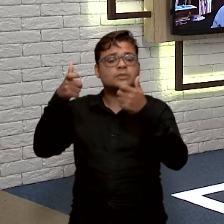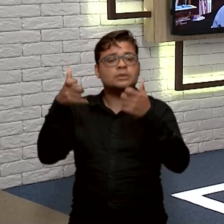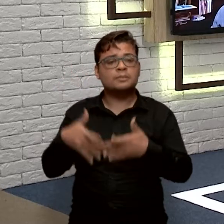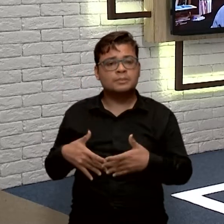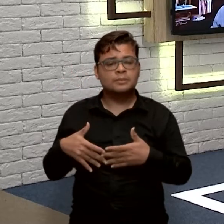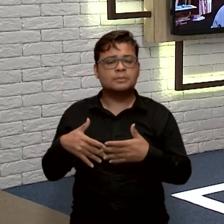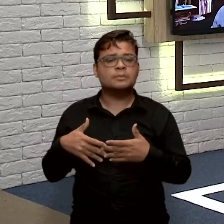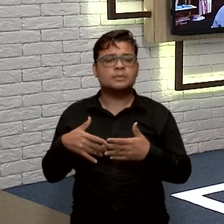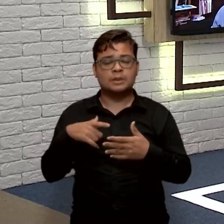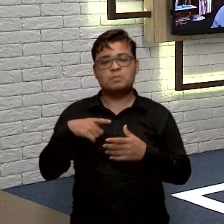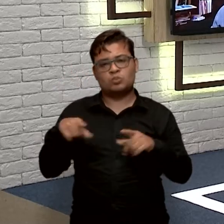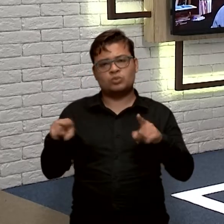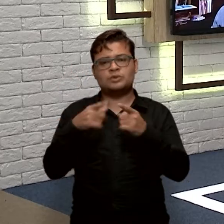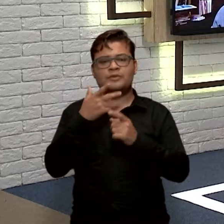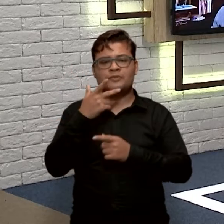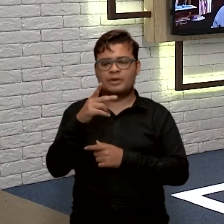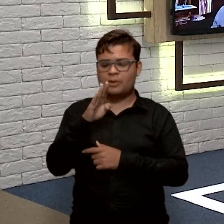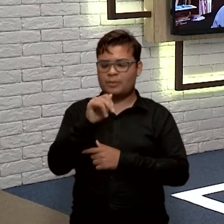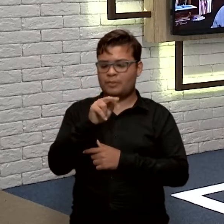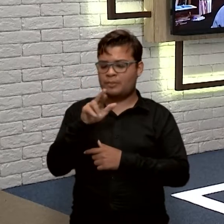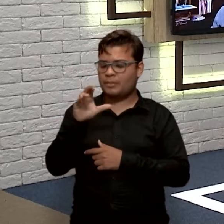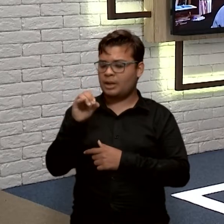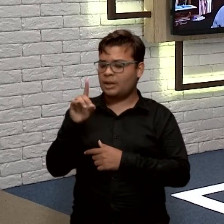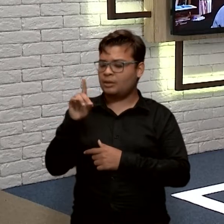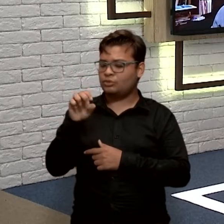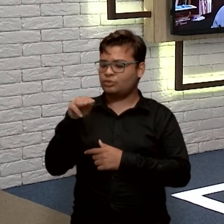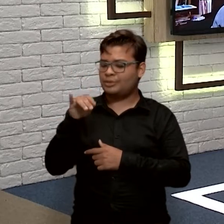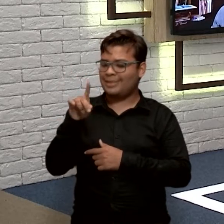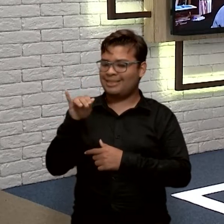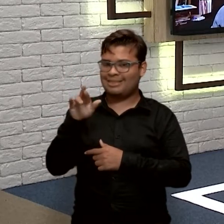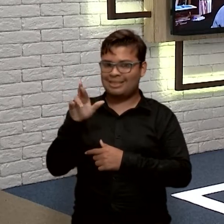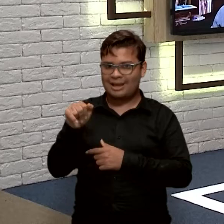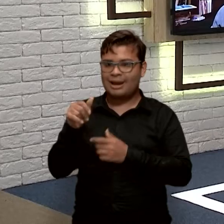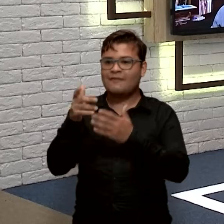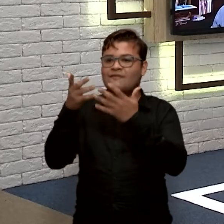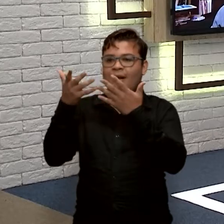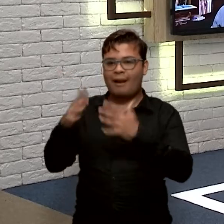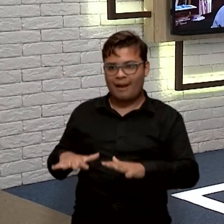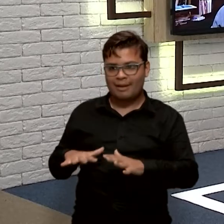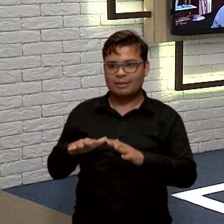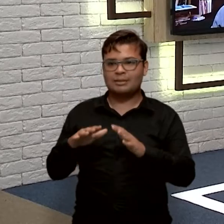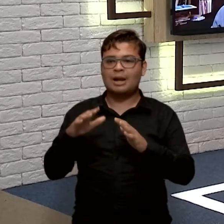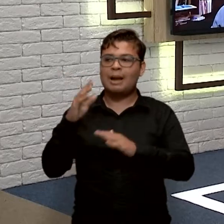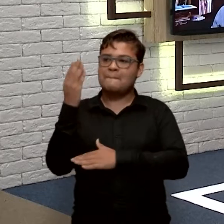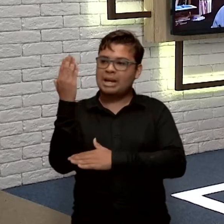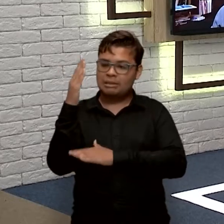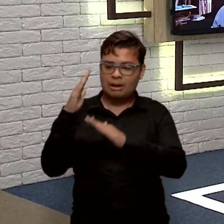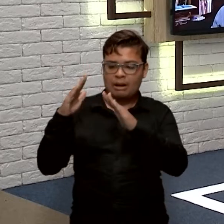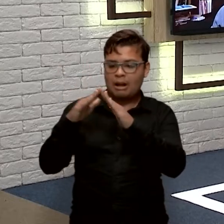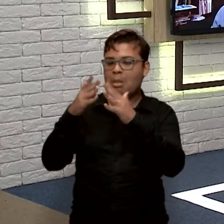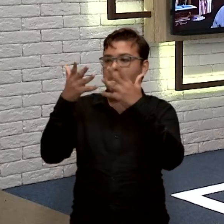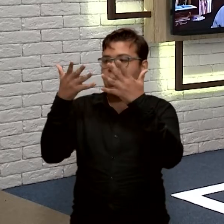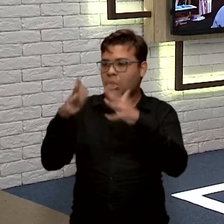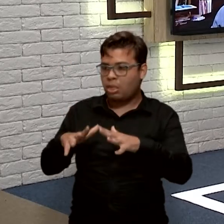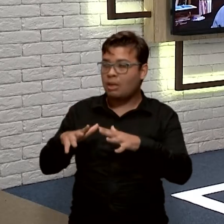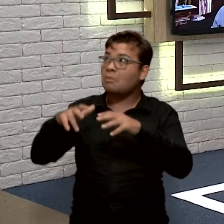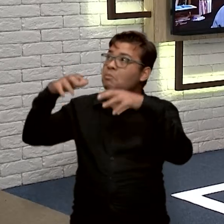cair e na próxima chuva, quando chover e tal. As músicas, quando a gente